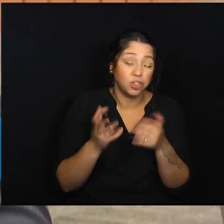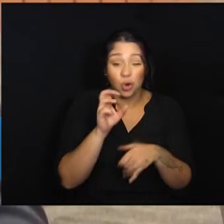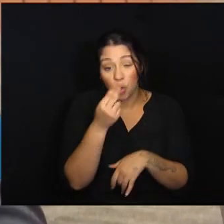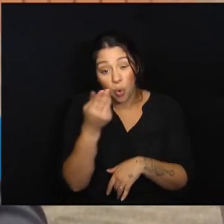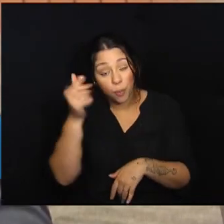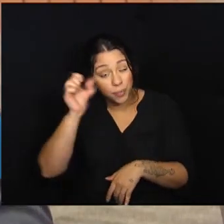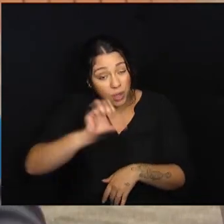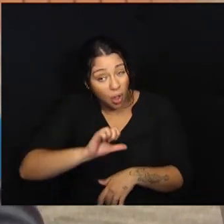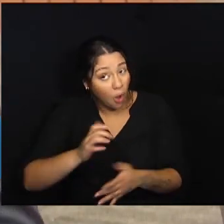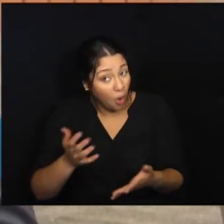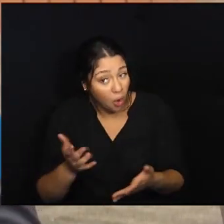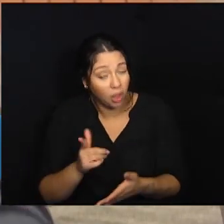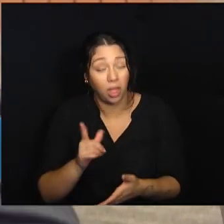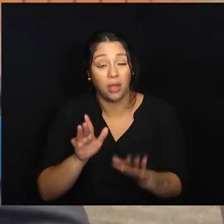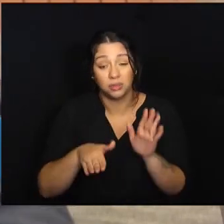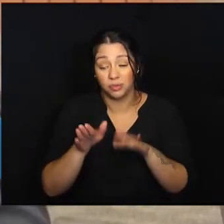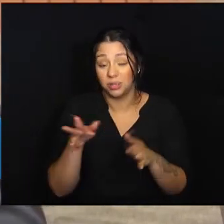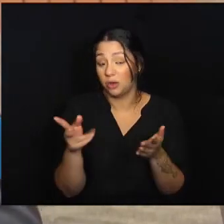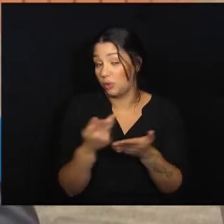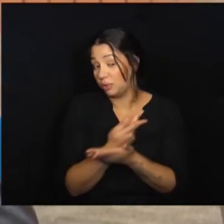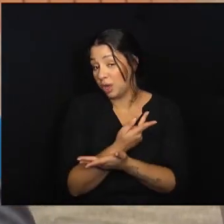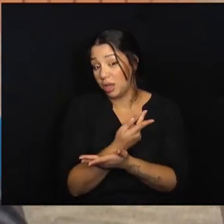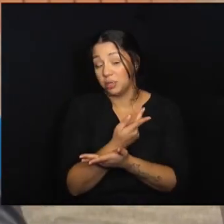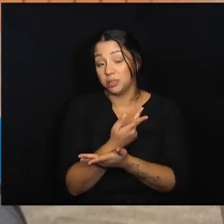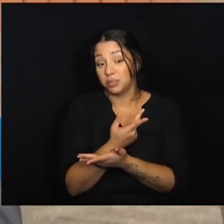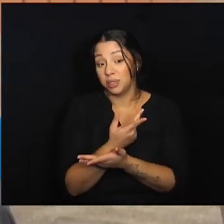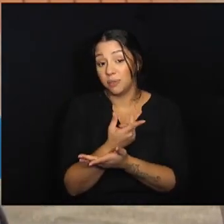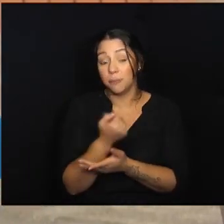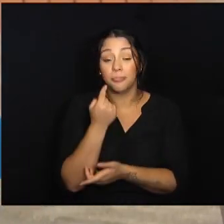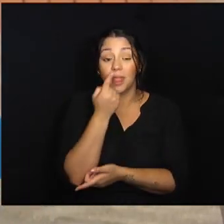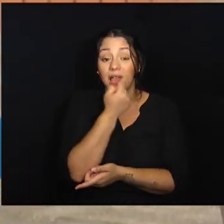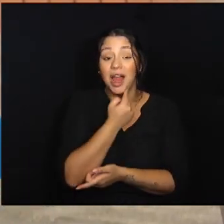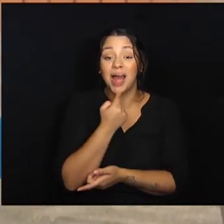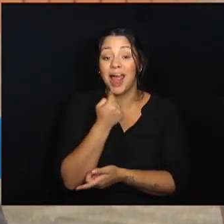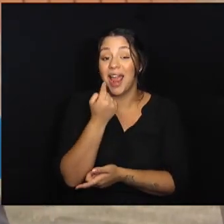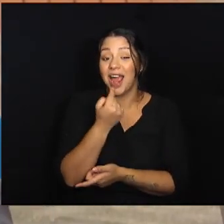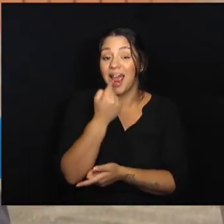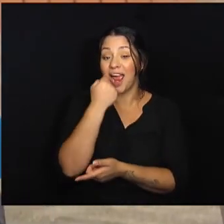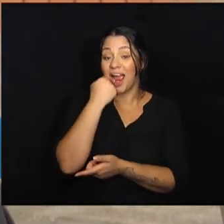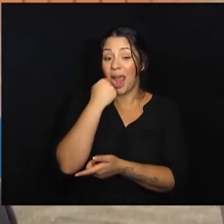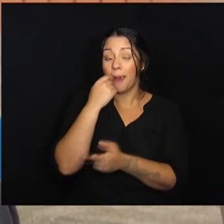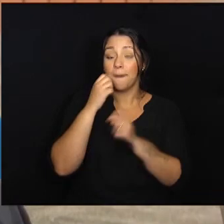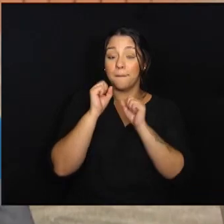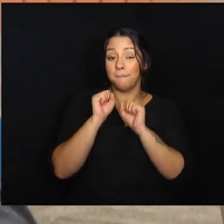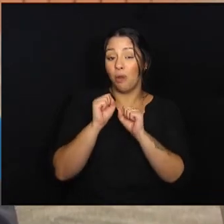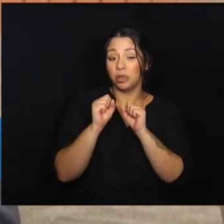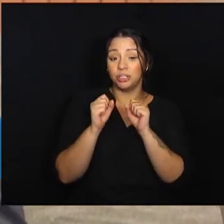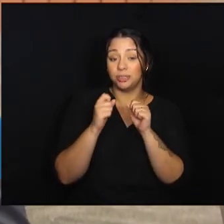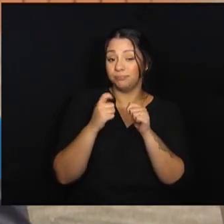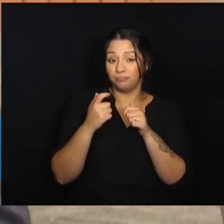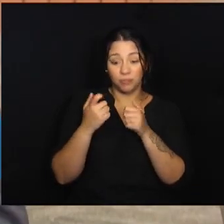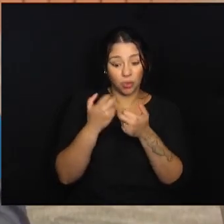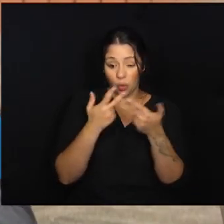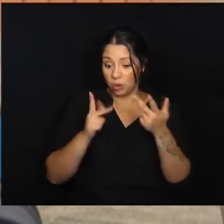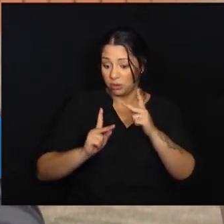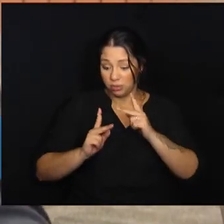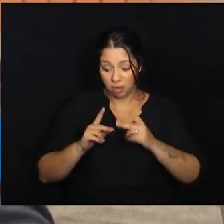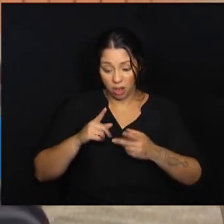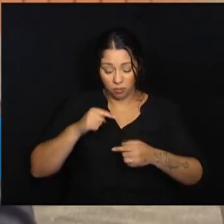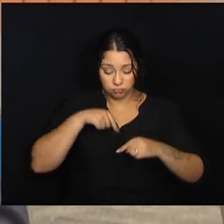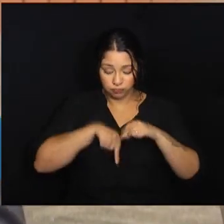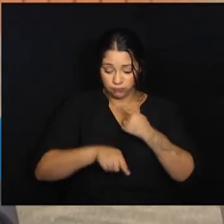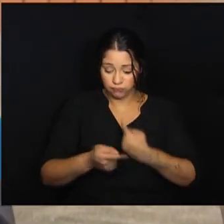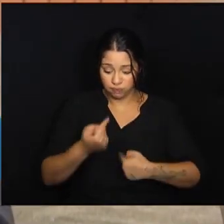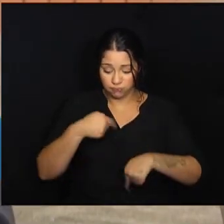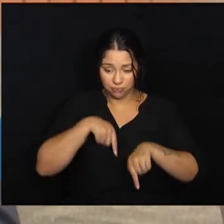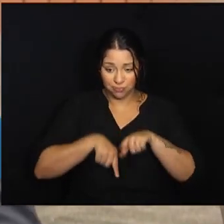existem situações dentro da cavidade bucal que pode levar a repercussão ou alterações no organismo como um todo. Nós temos aí,